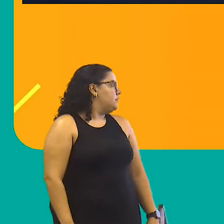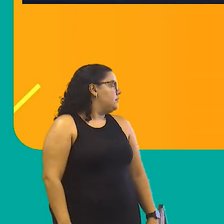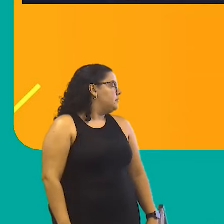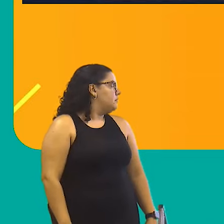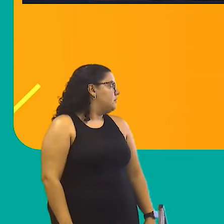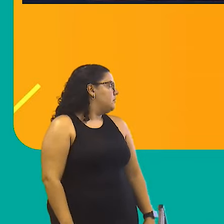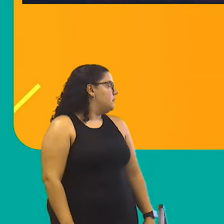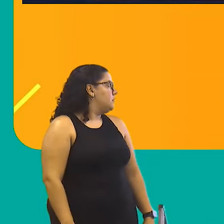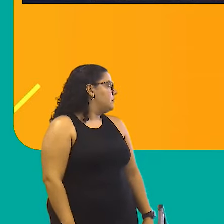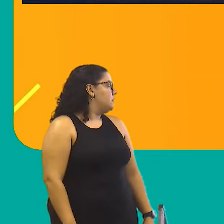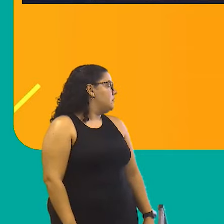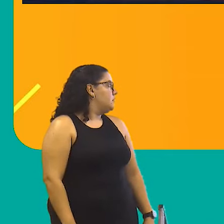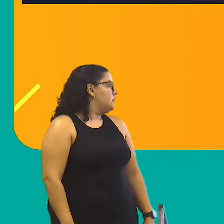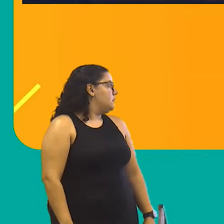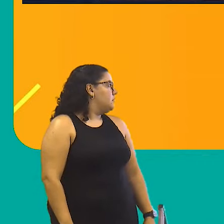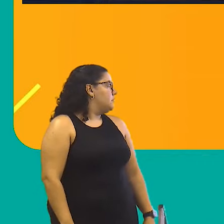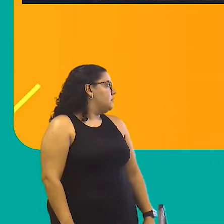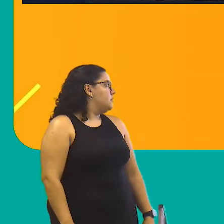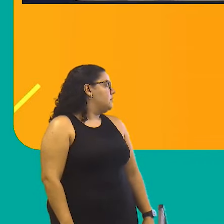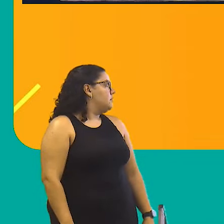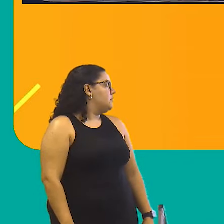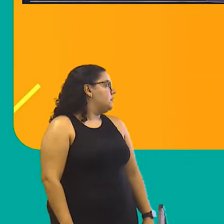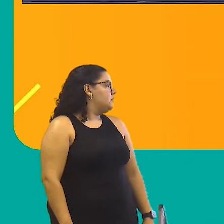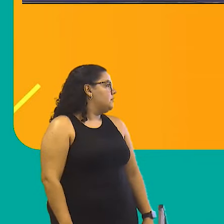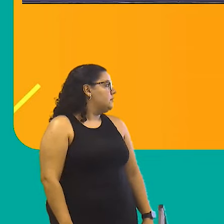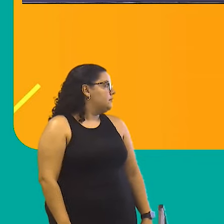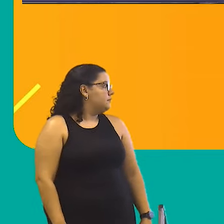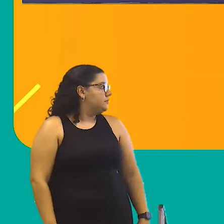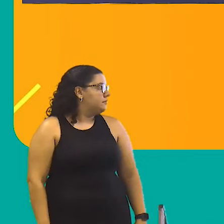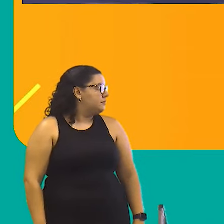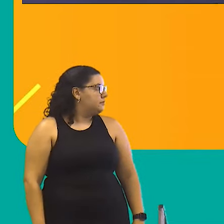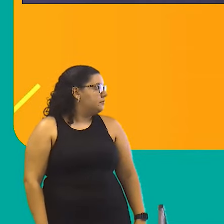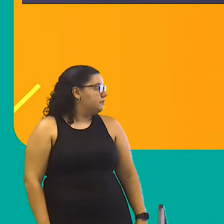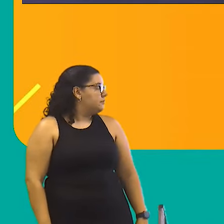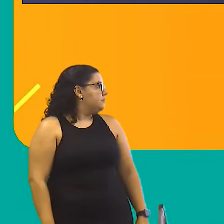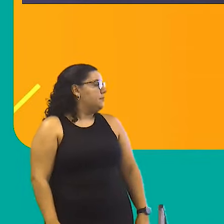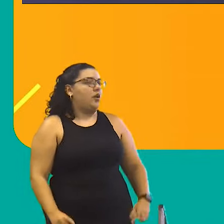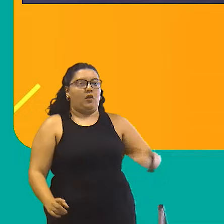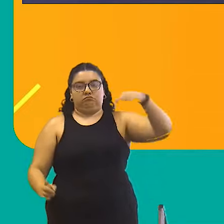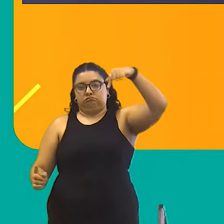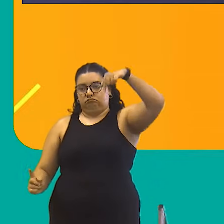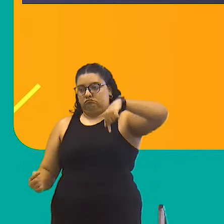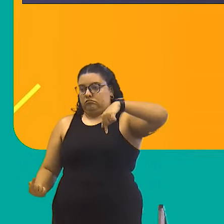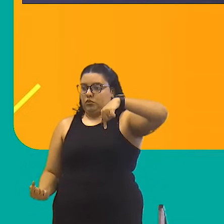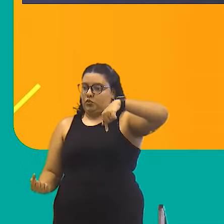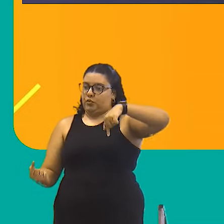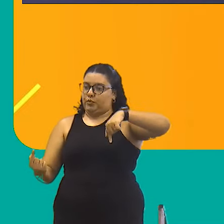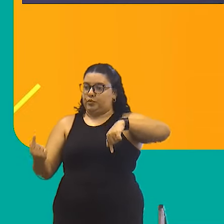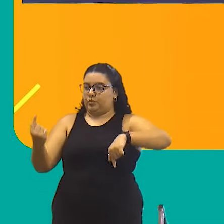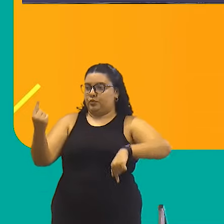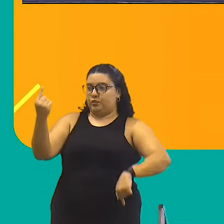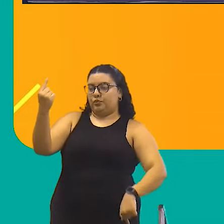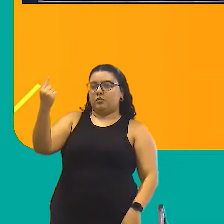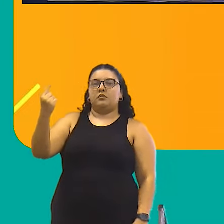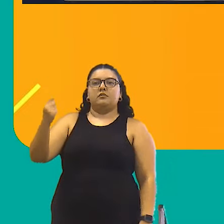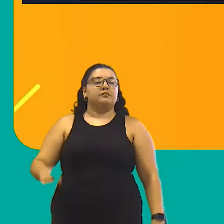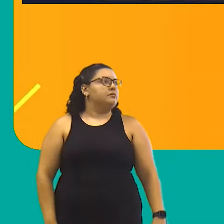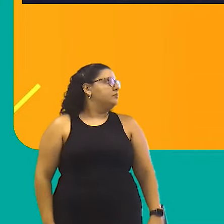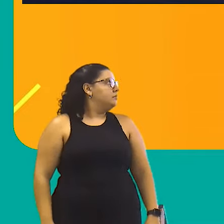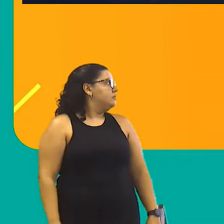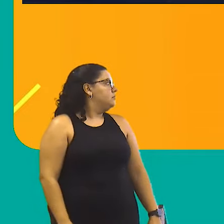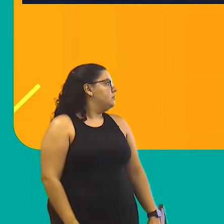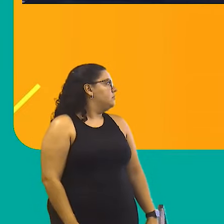Então daqui para cá aumenta a frequência, mas no sentido oposto, aumenta o comprimento de onda. Mas por que,